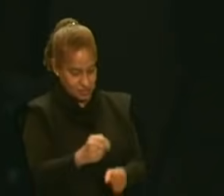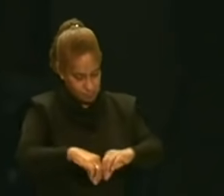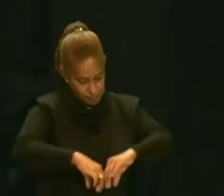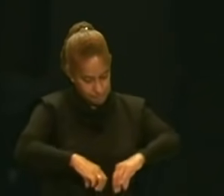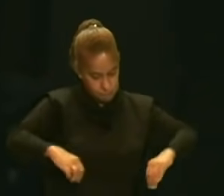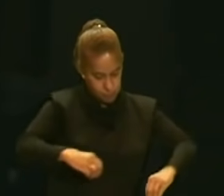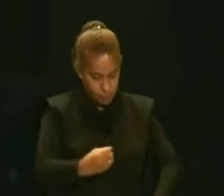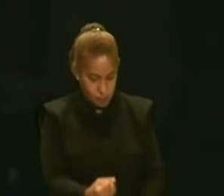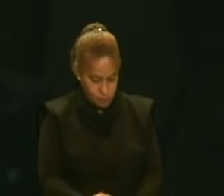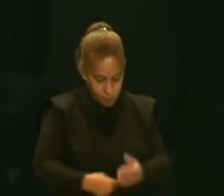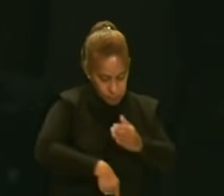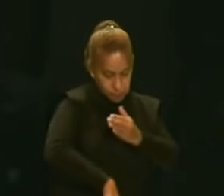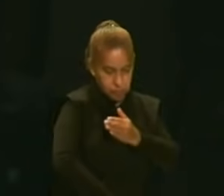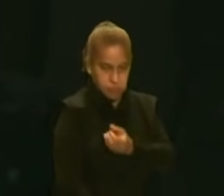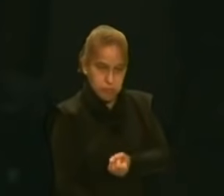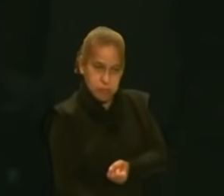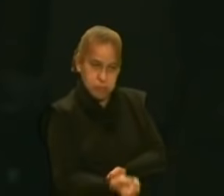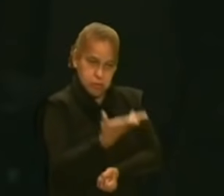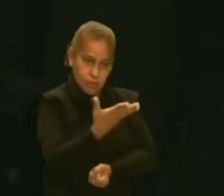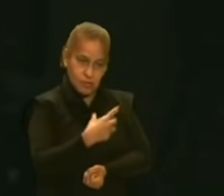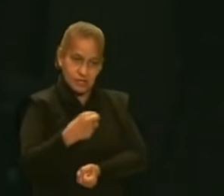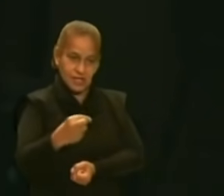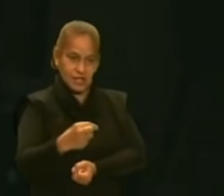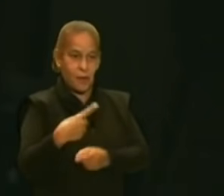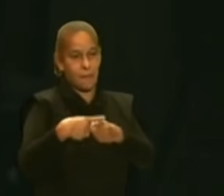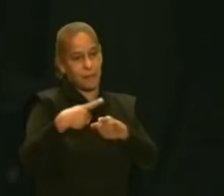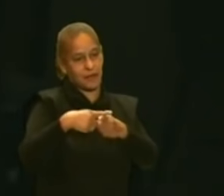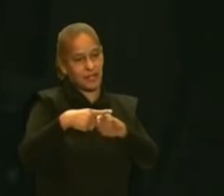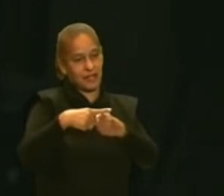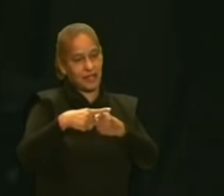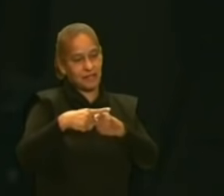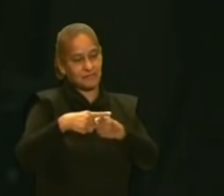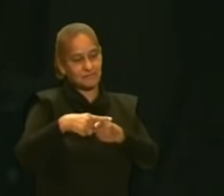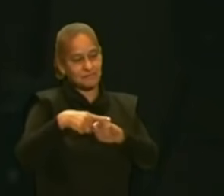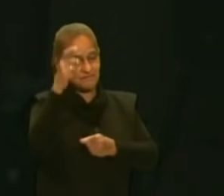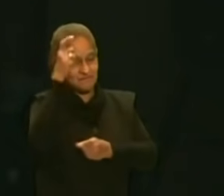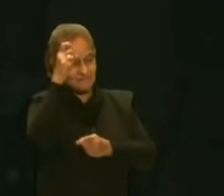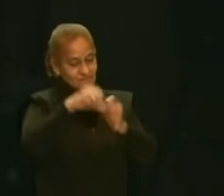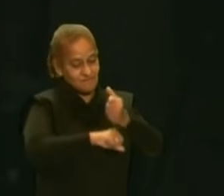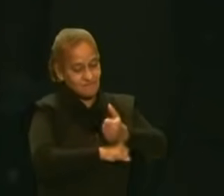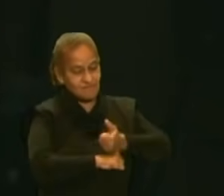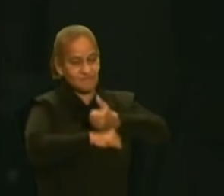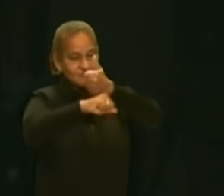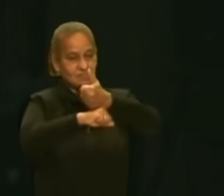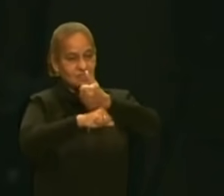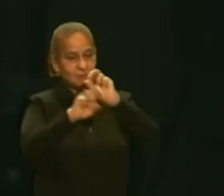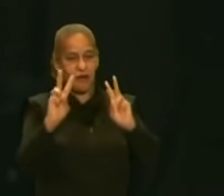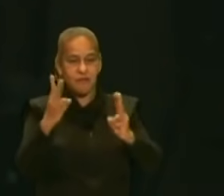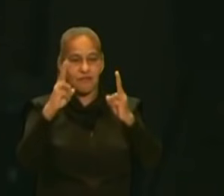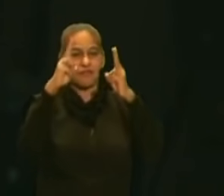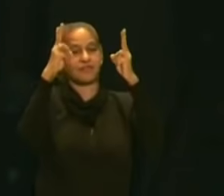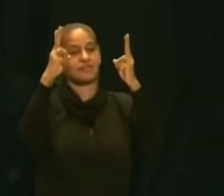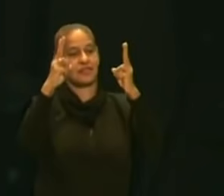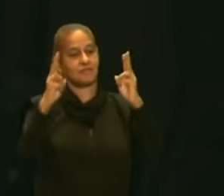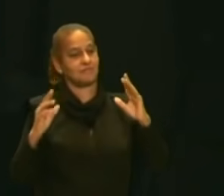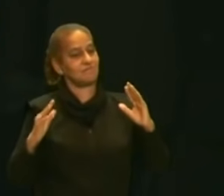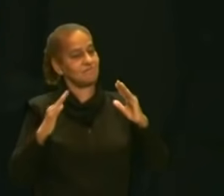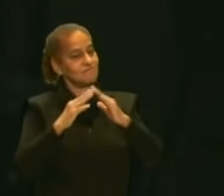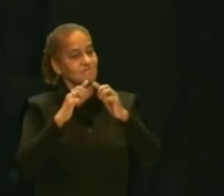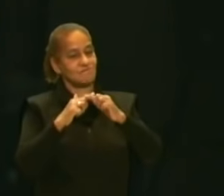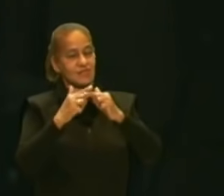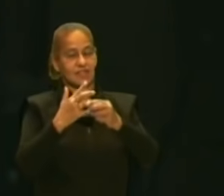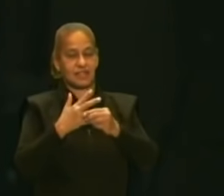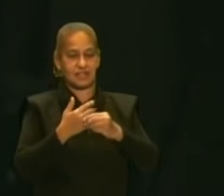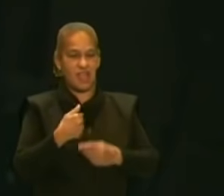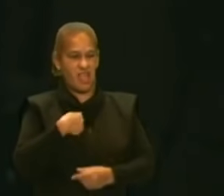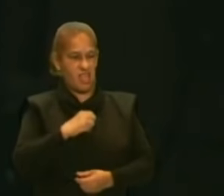tem autoridade para vencer a igreja. Eu me lembro que quando eu li o Apocalipse, eu ficava com tanta raiva desse texto,